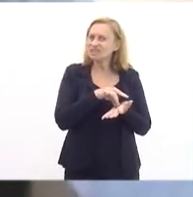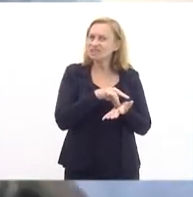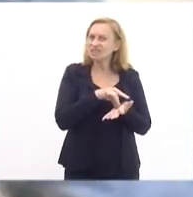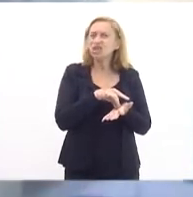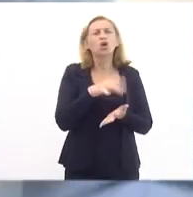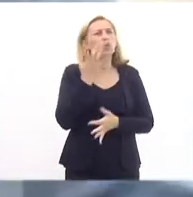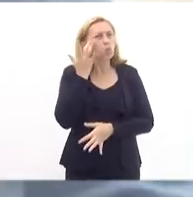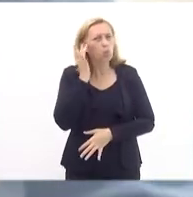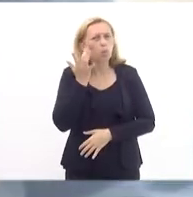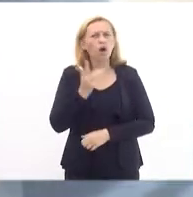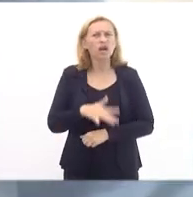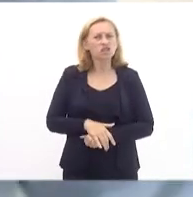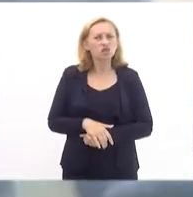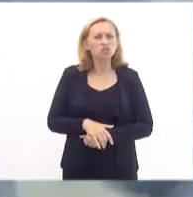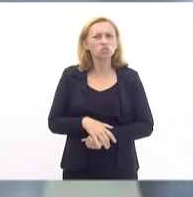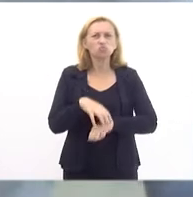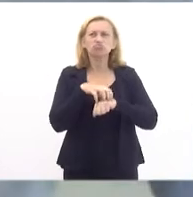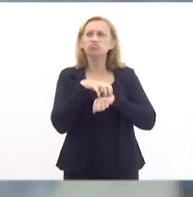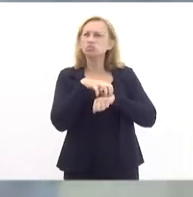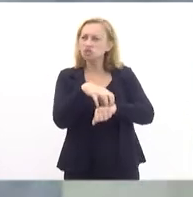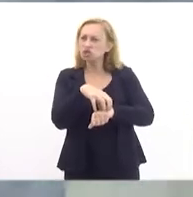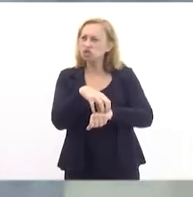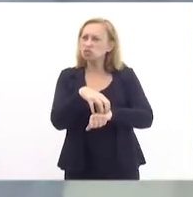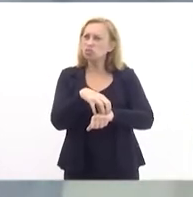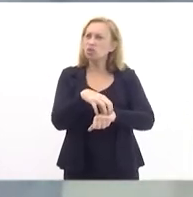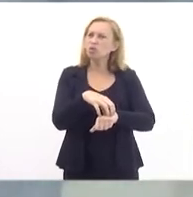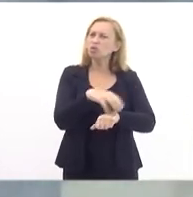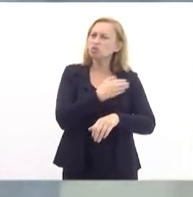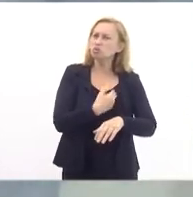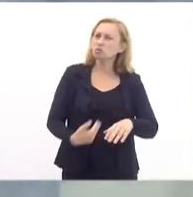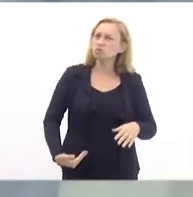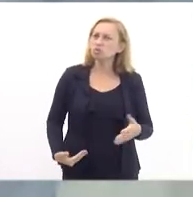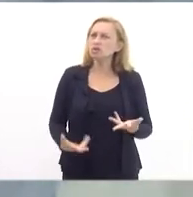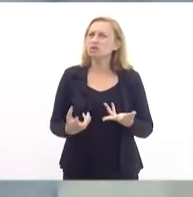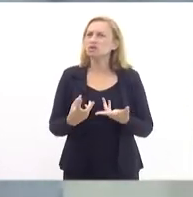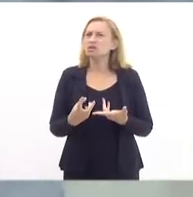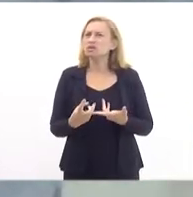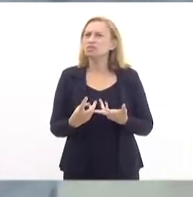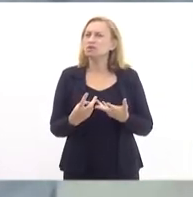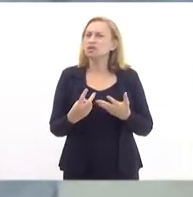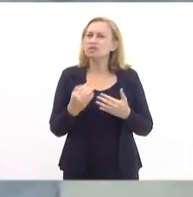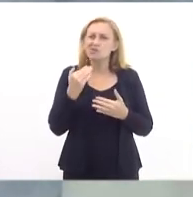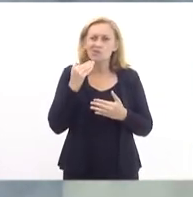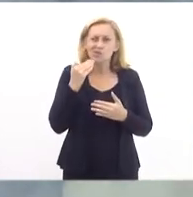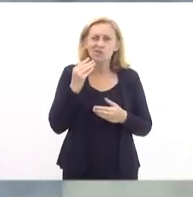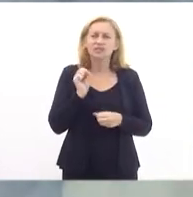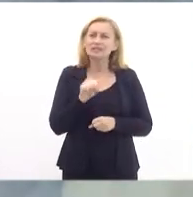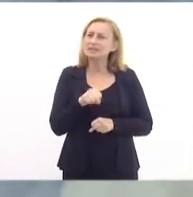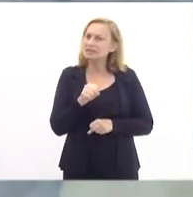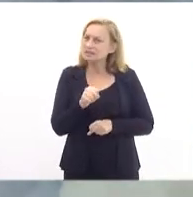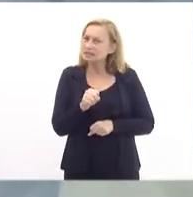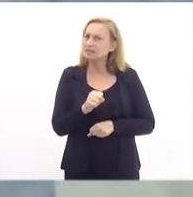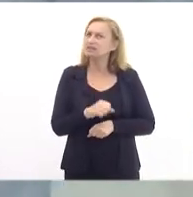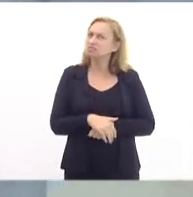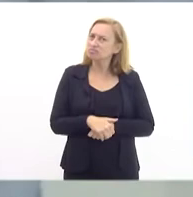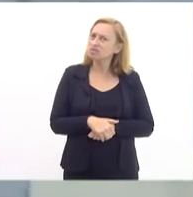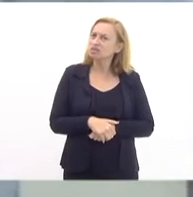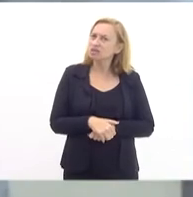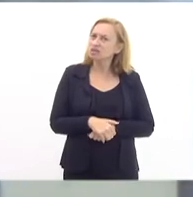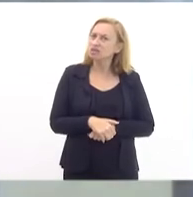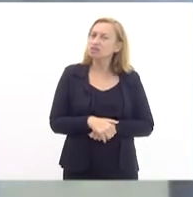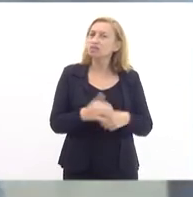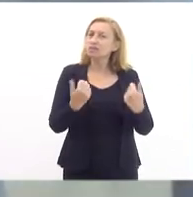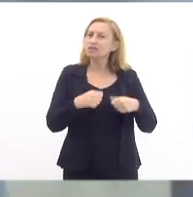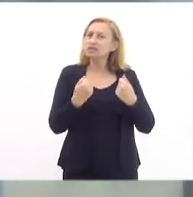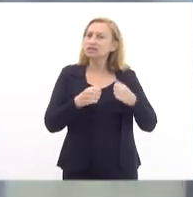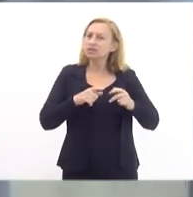Eu acho que o transporte está passando por um constrangimento, Eu transferir esse